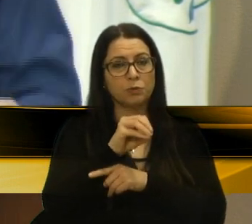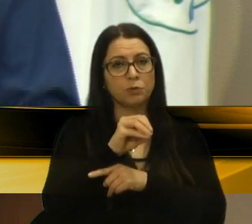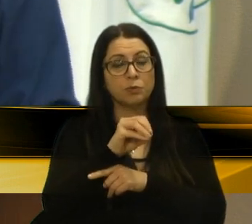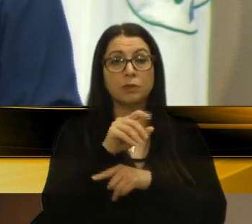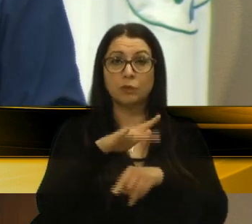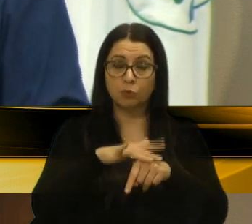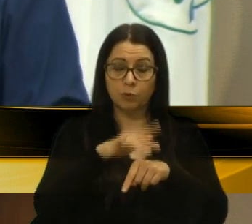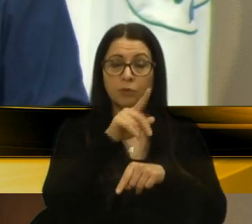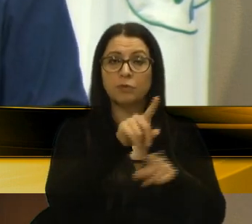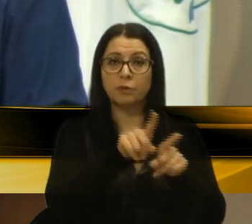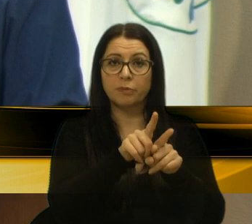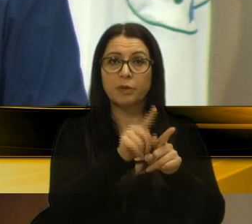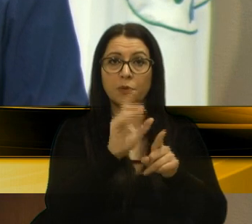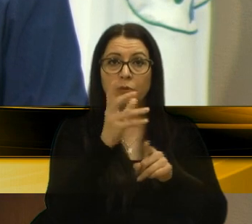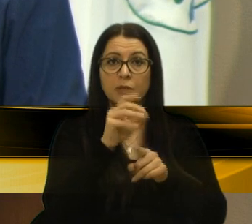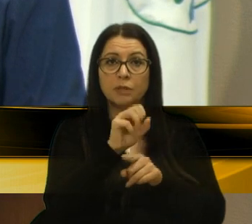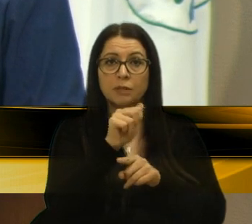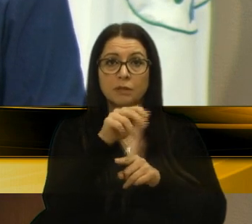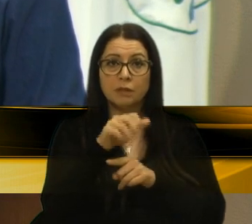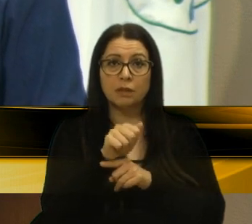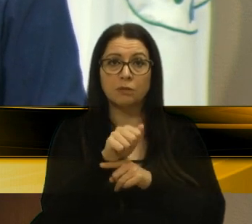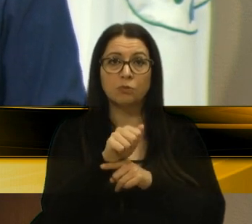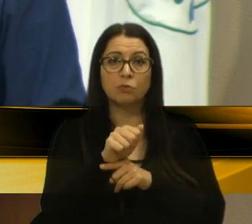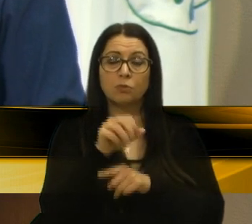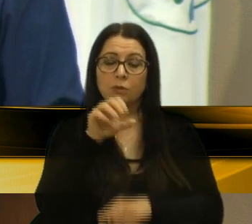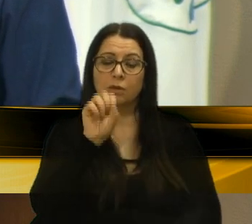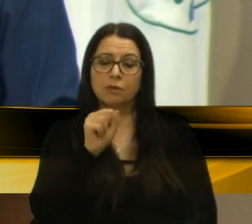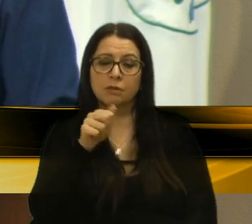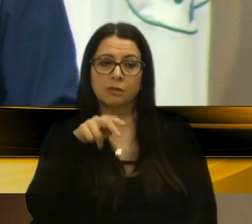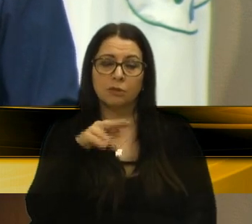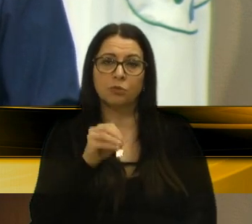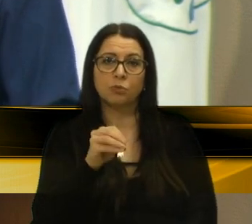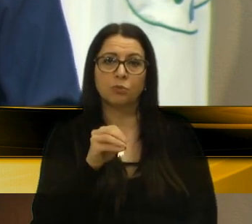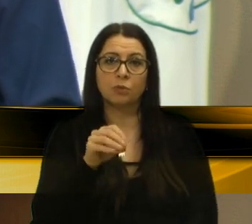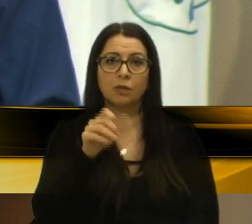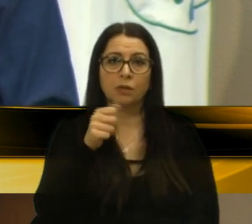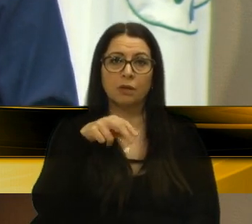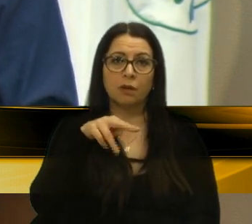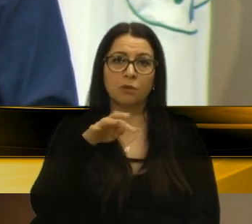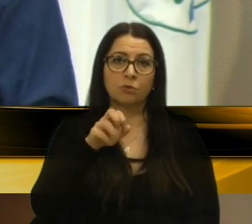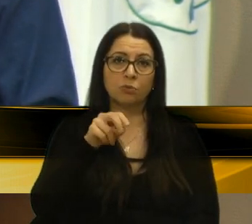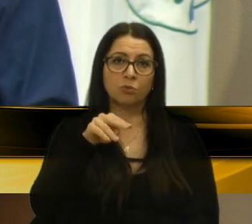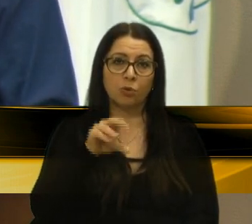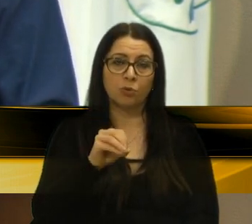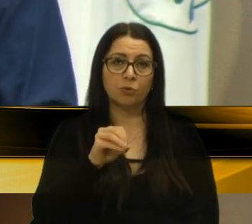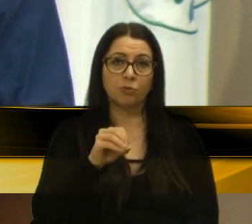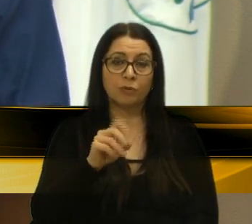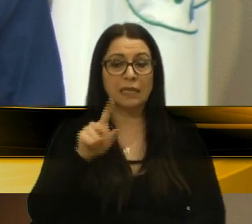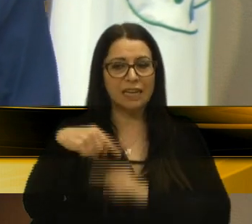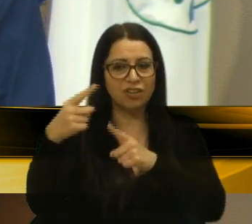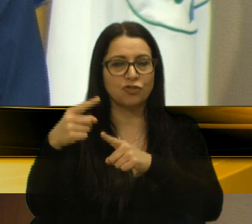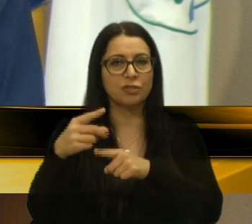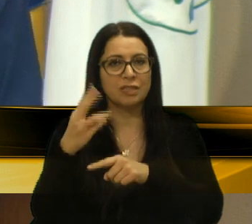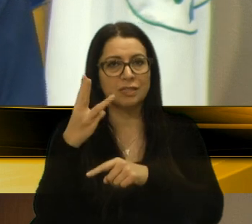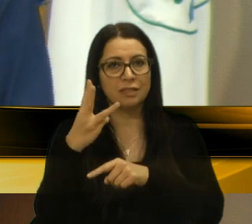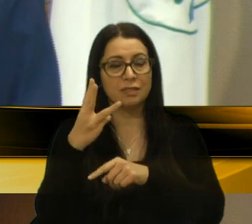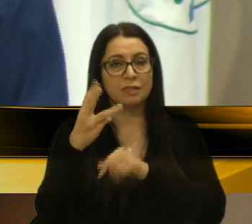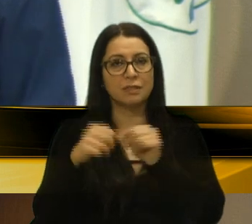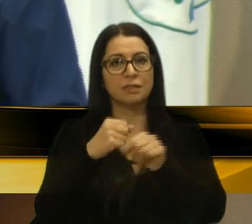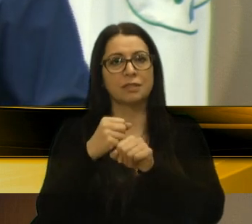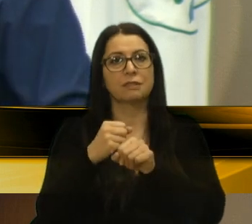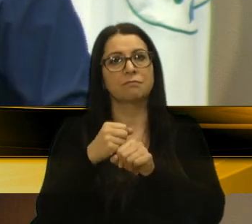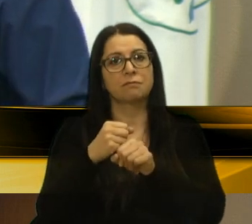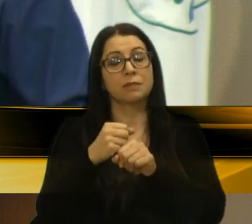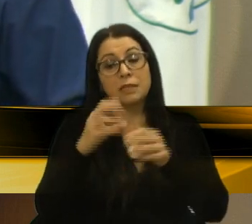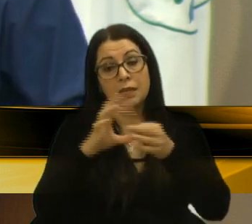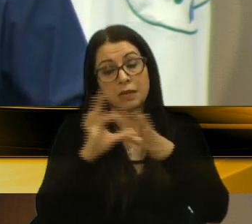Enfermidade também ocorre em Santo Antônio da Patrulha e adia em pelo menos 3 anos o status de zona